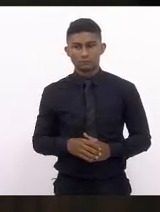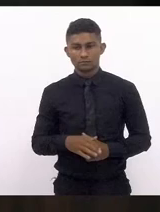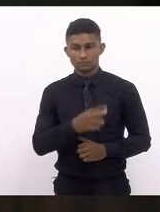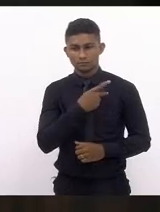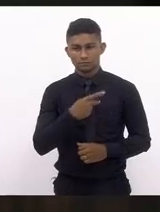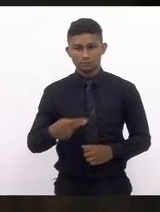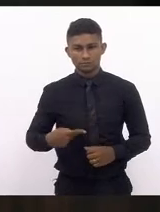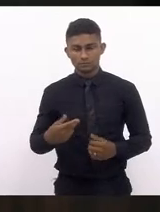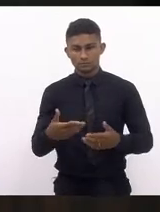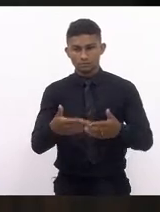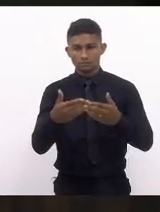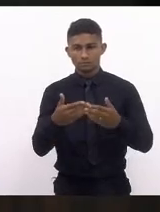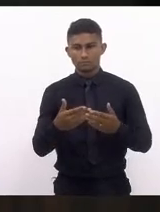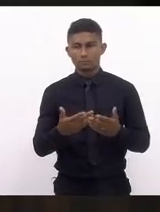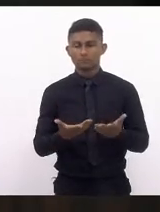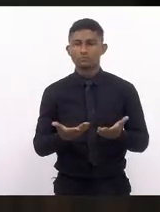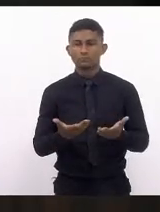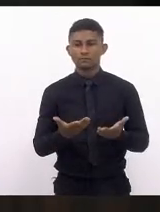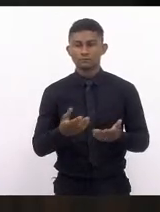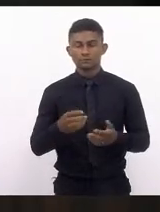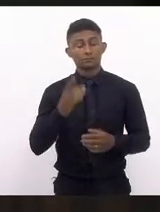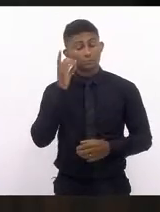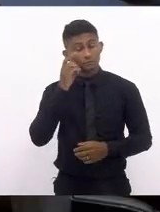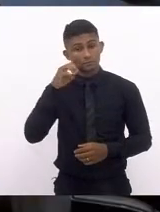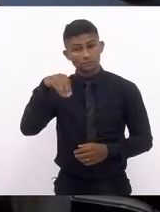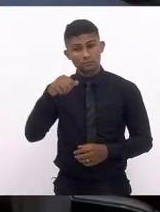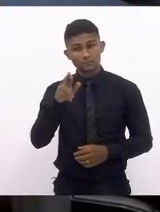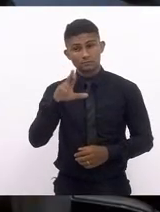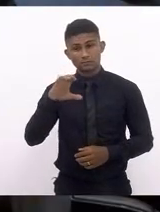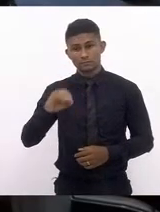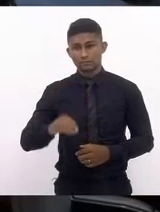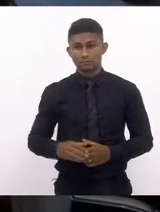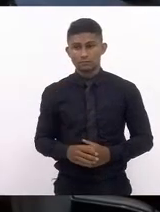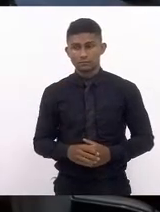designa relator Deputado Márcio Pacheco